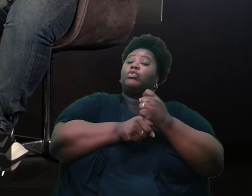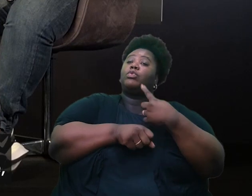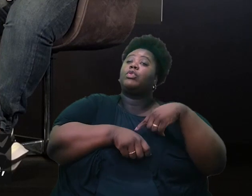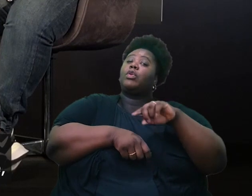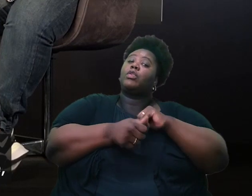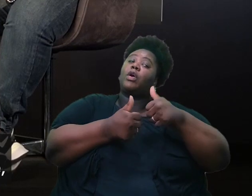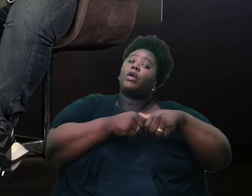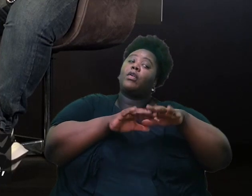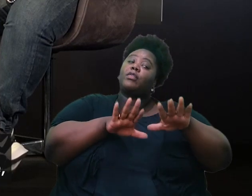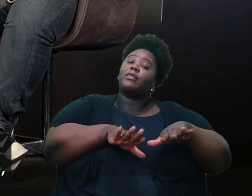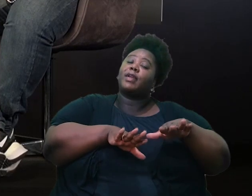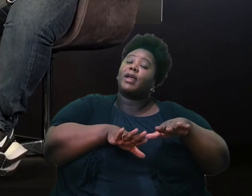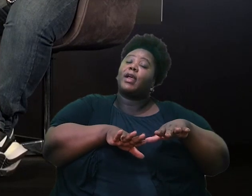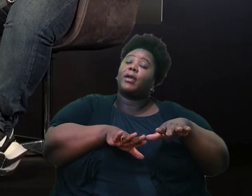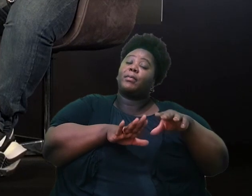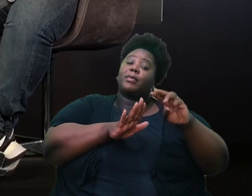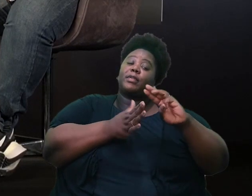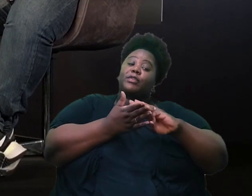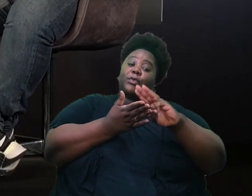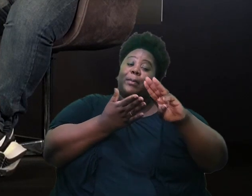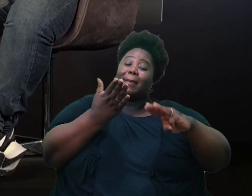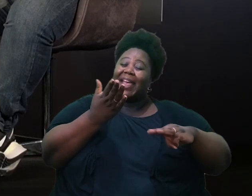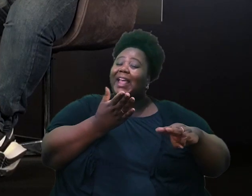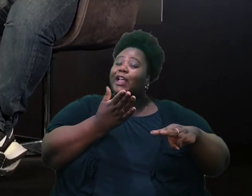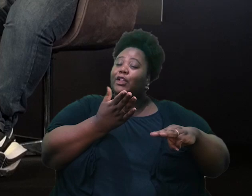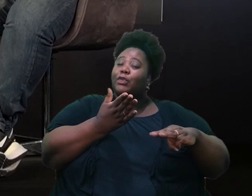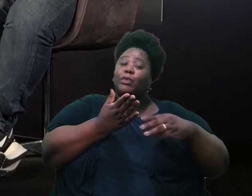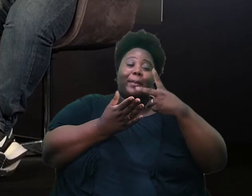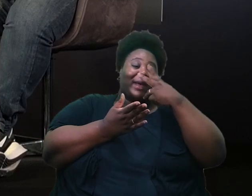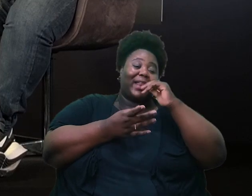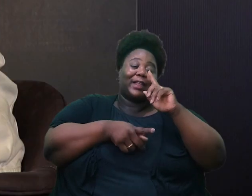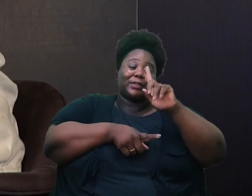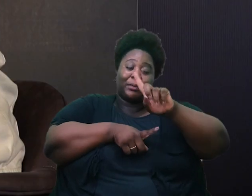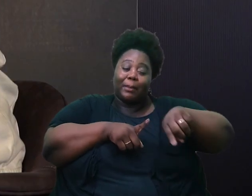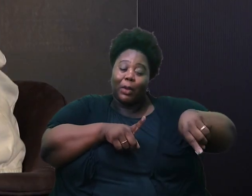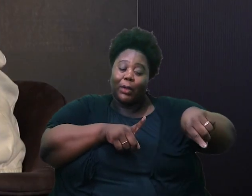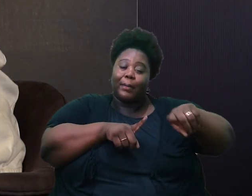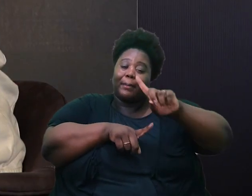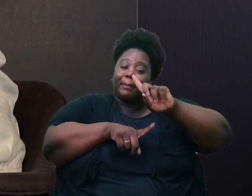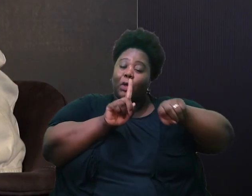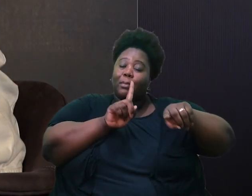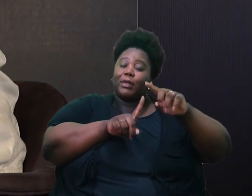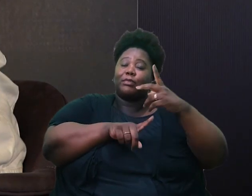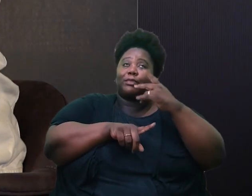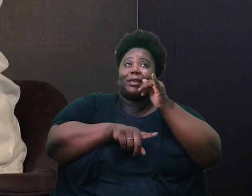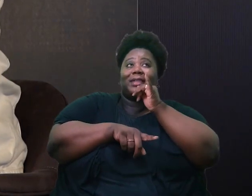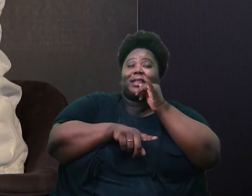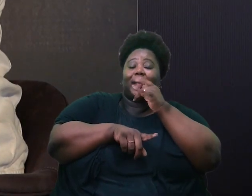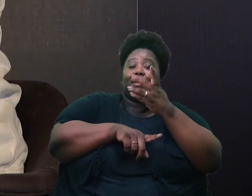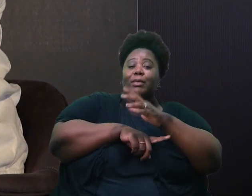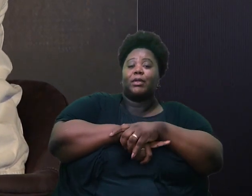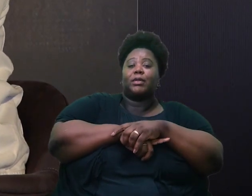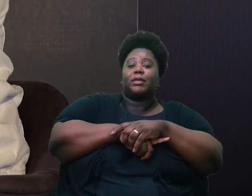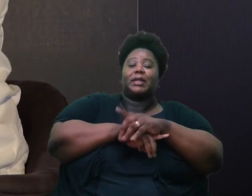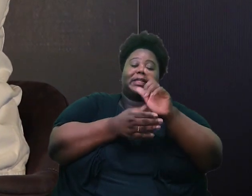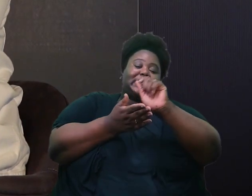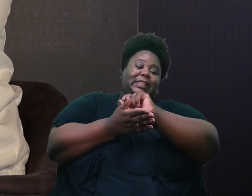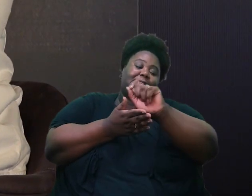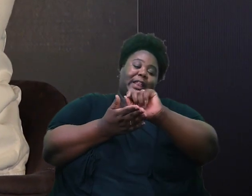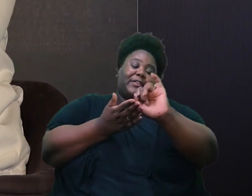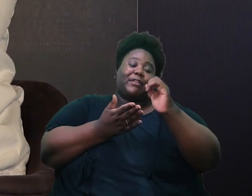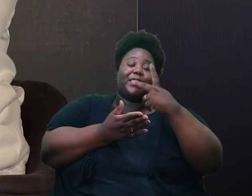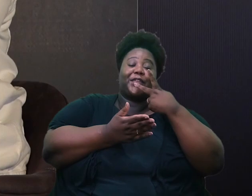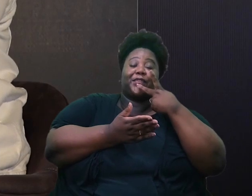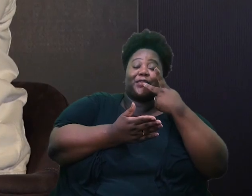ficamos metodologicamente, de certa maneira, proibidos por exemplo, grafar,